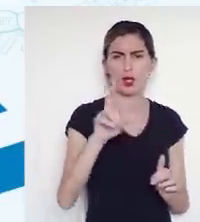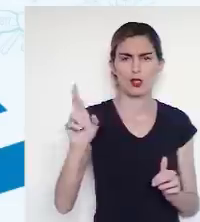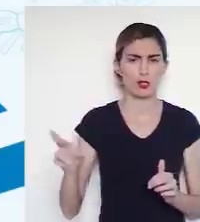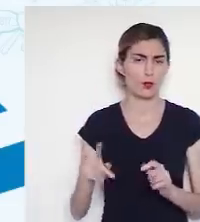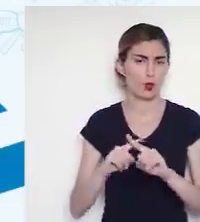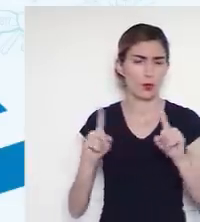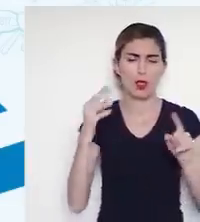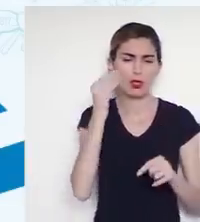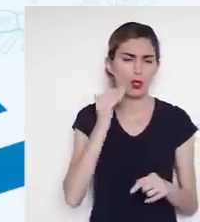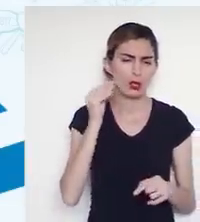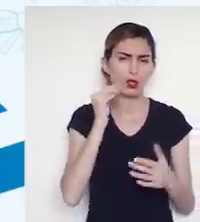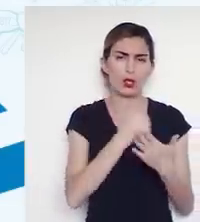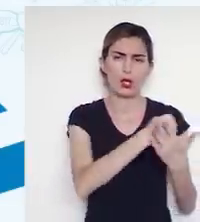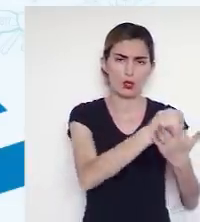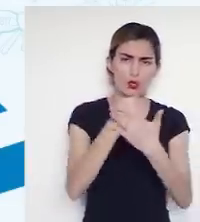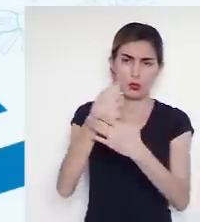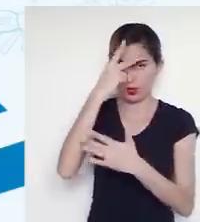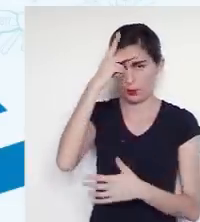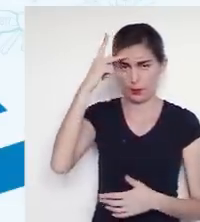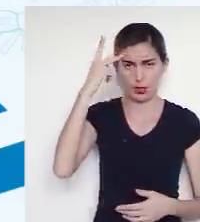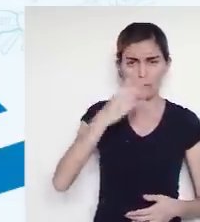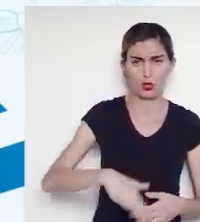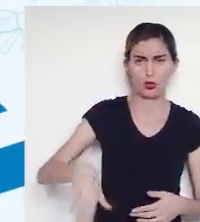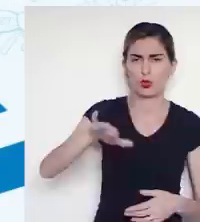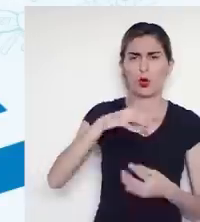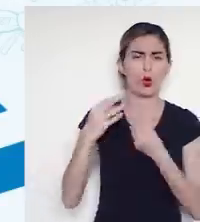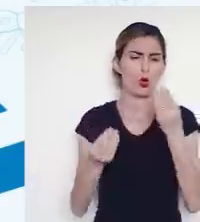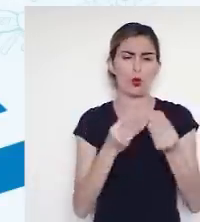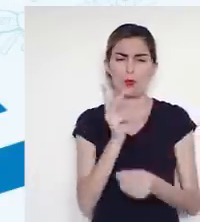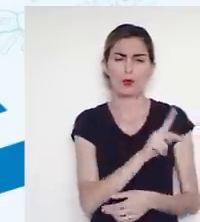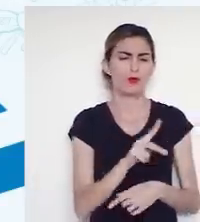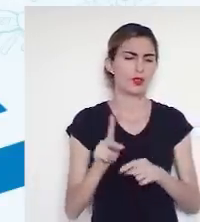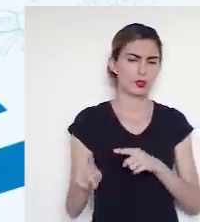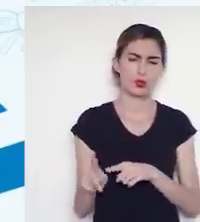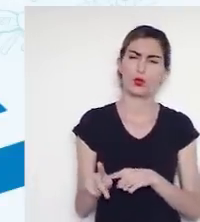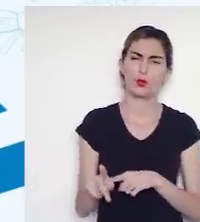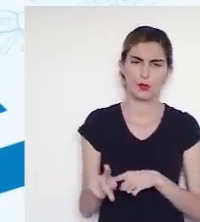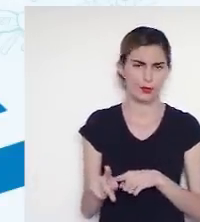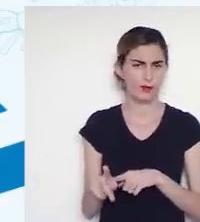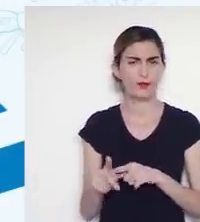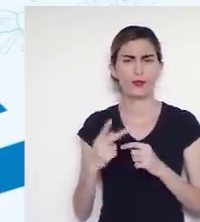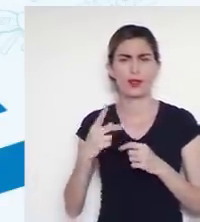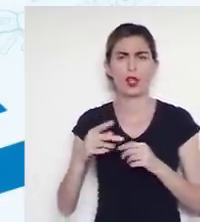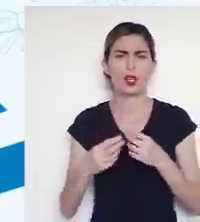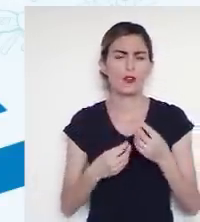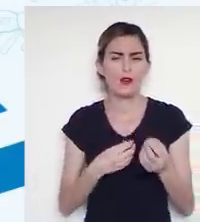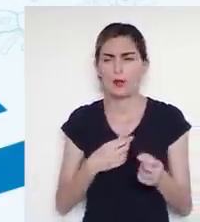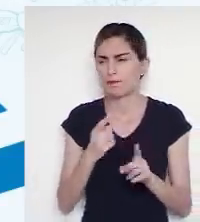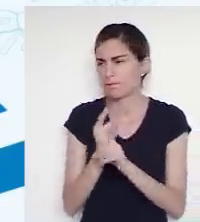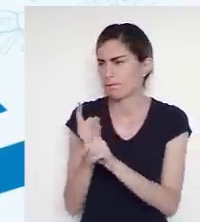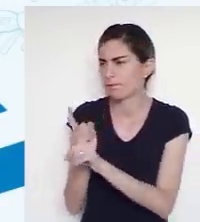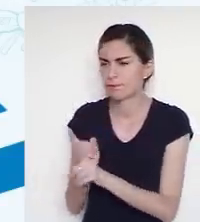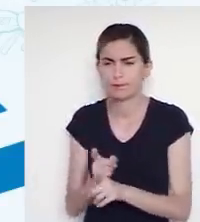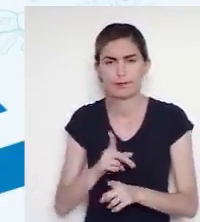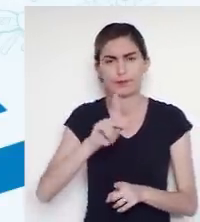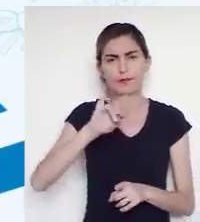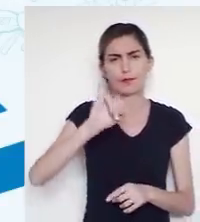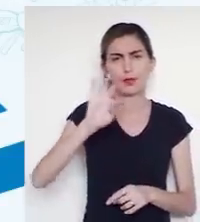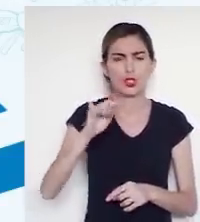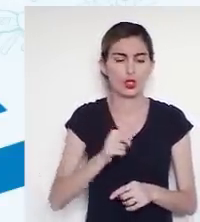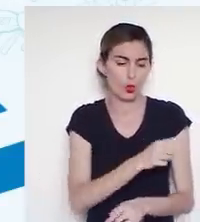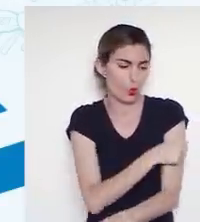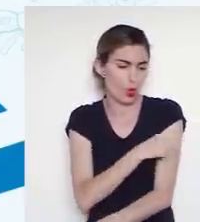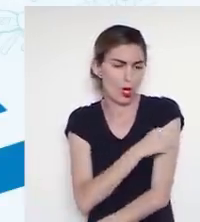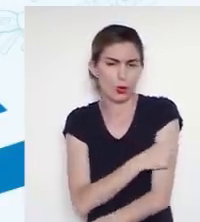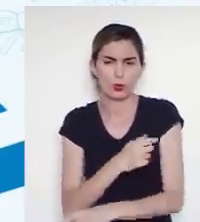mas tentando ajudar a pessoa a chegar como se fosse um professor. Ele vai dando pistas e ali o